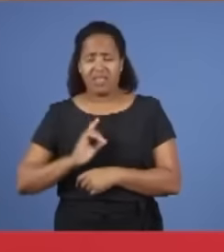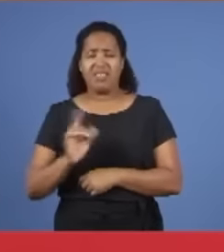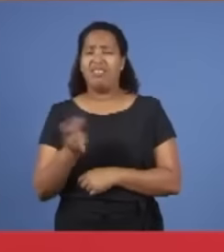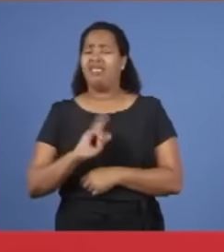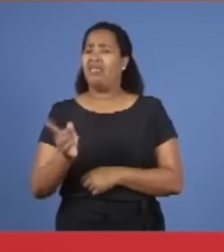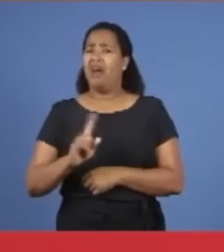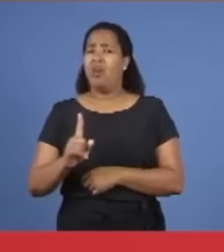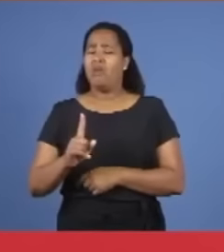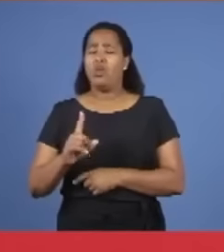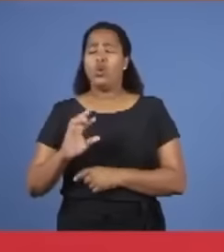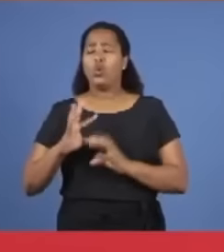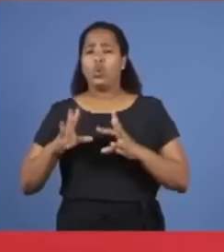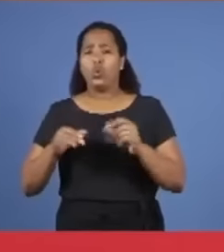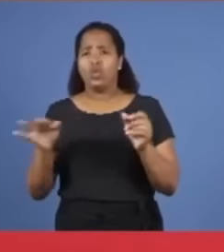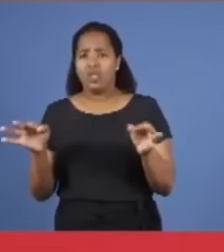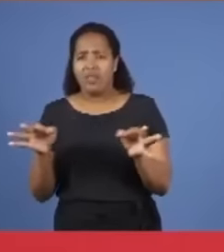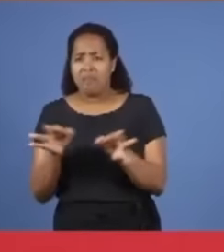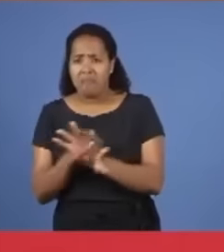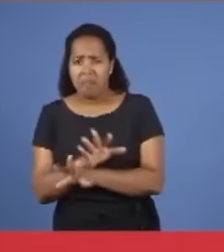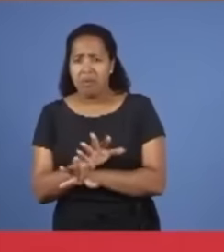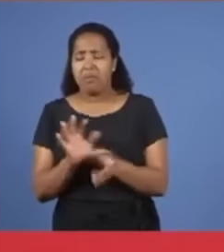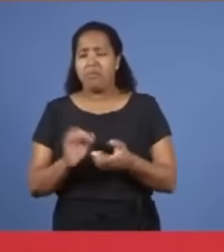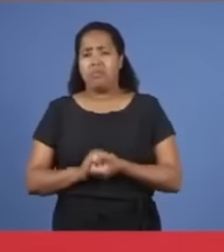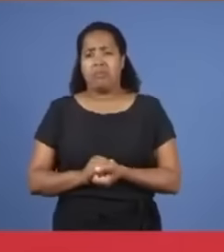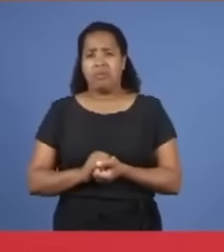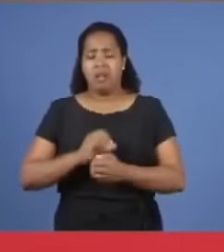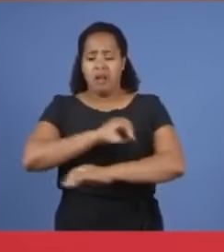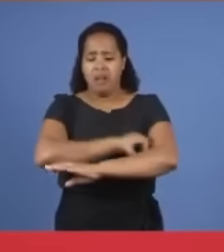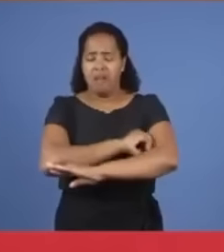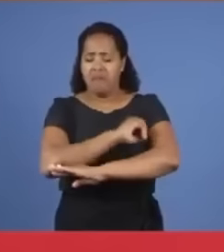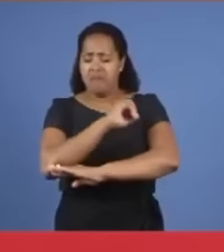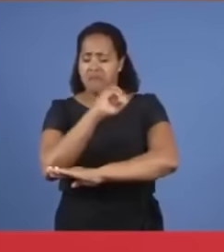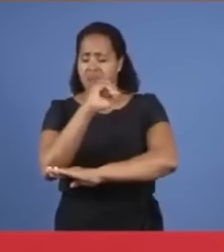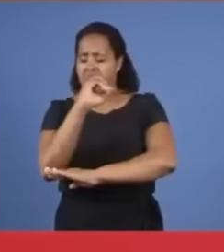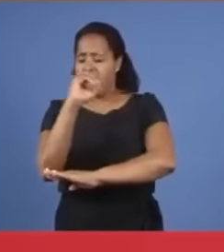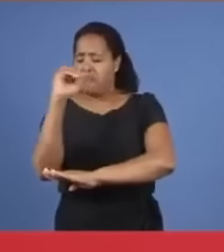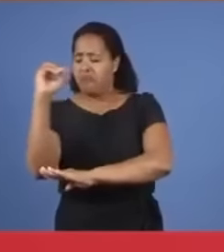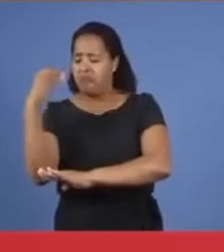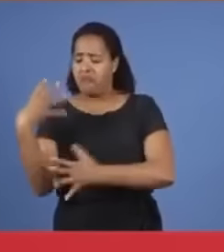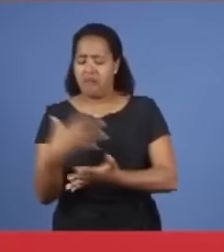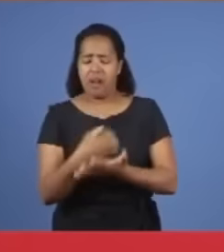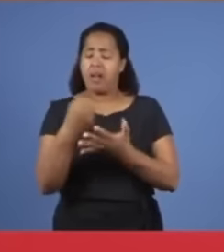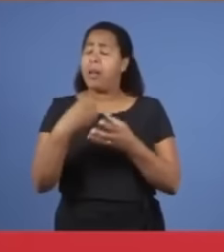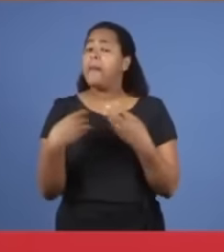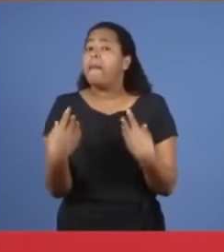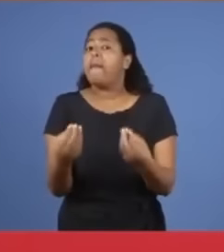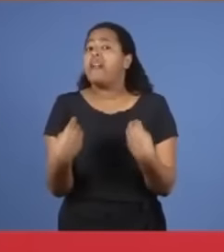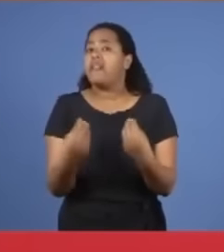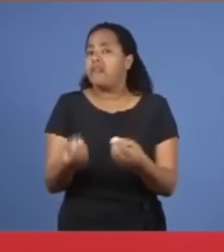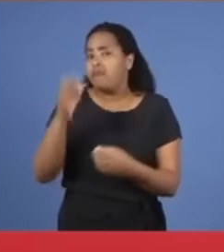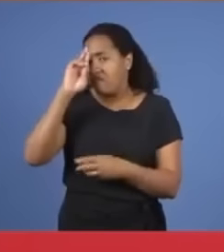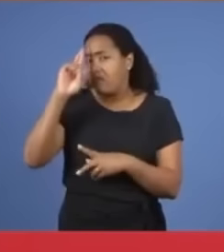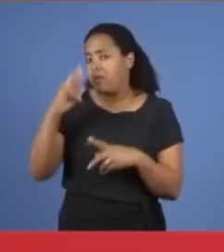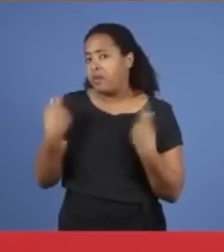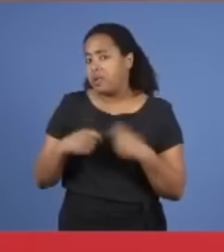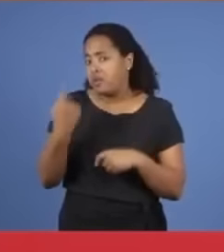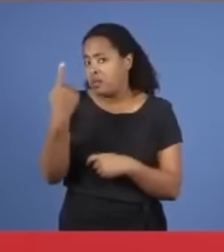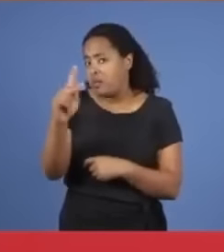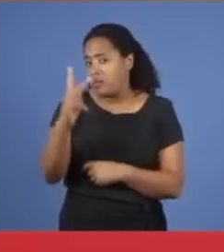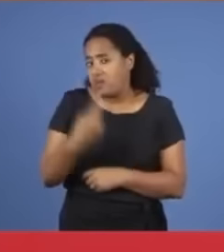caminhada dela. Era ele deixar mais uma hora, terminava o dia, ele arrebatava a igreja. Para que ele precisa de você? De